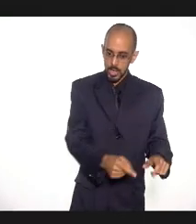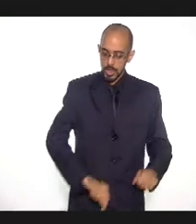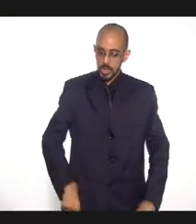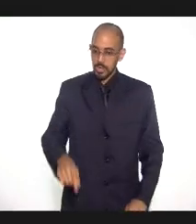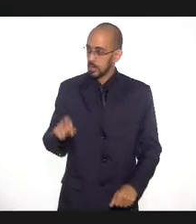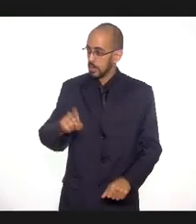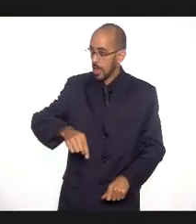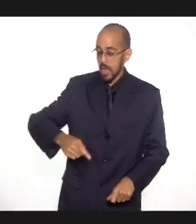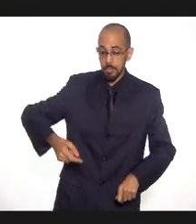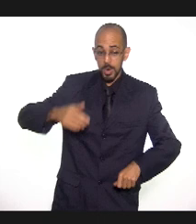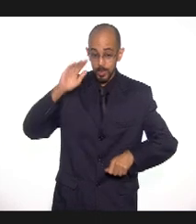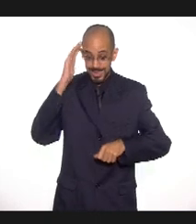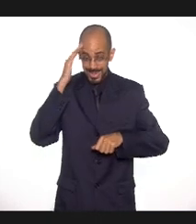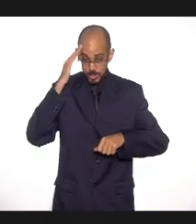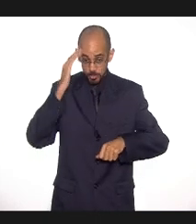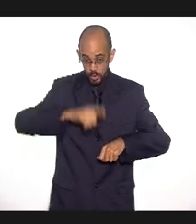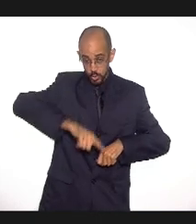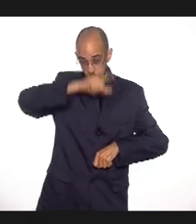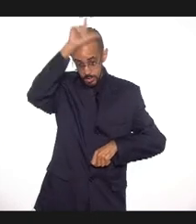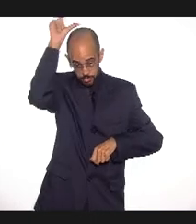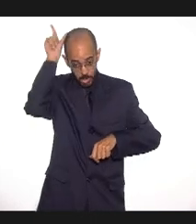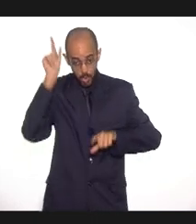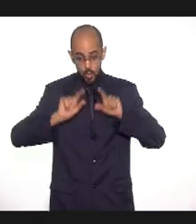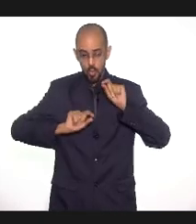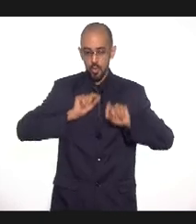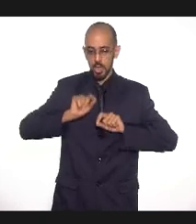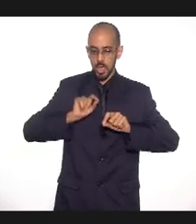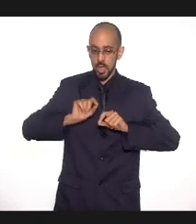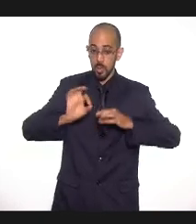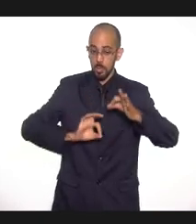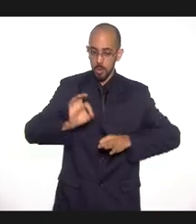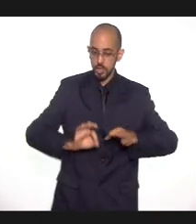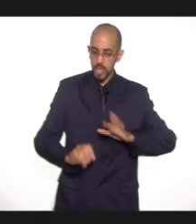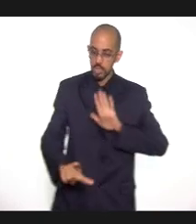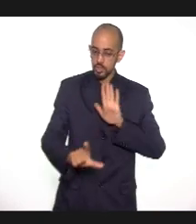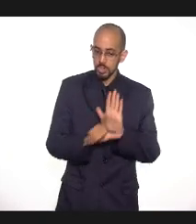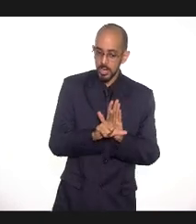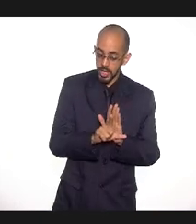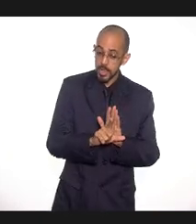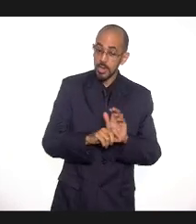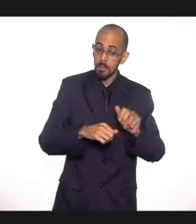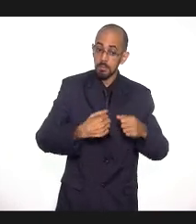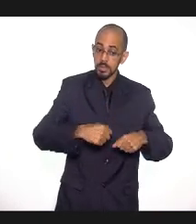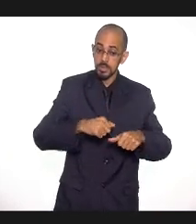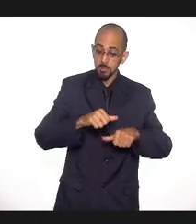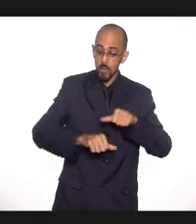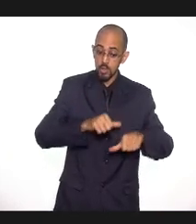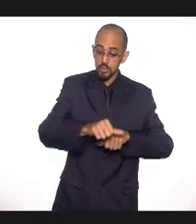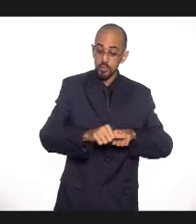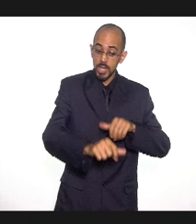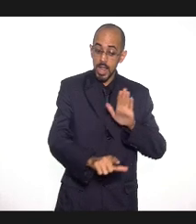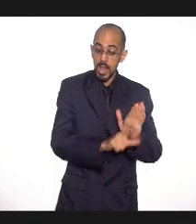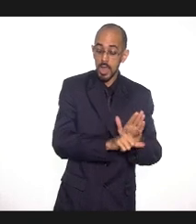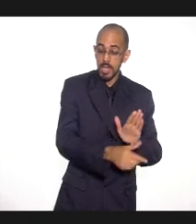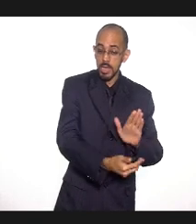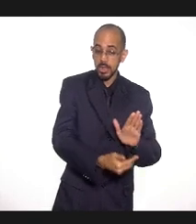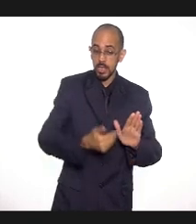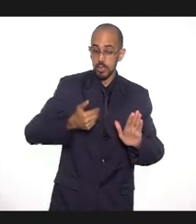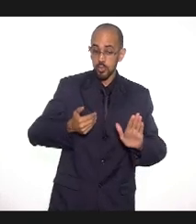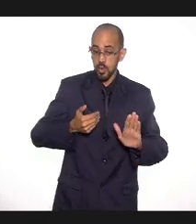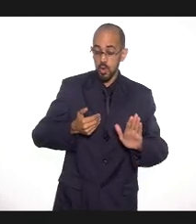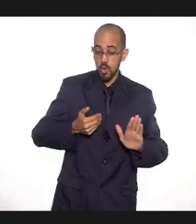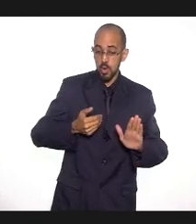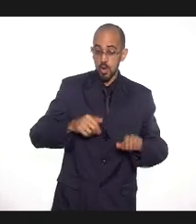Lispaul, o projeto de lei deveria modificar esta lei, dando uma